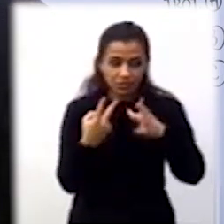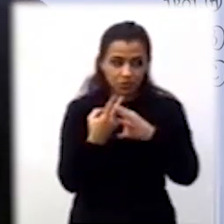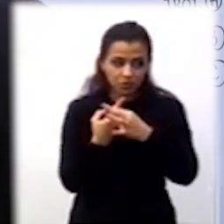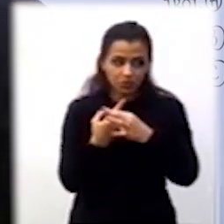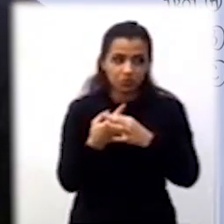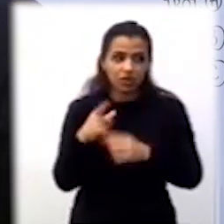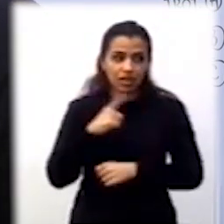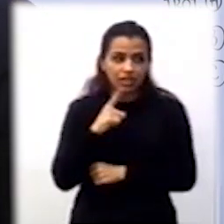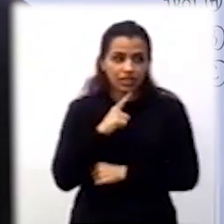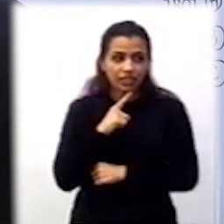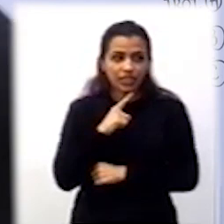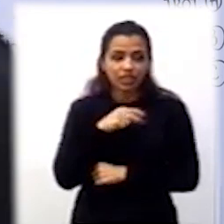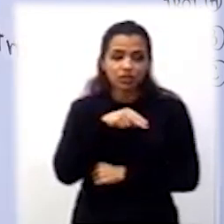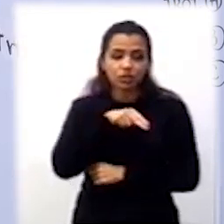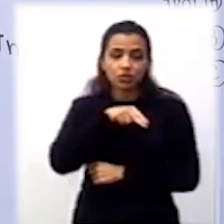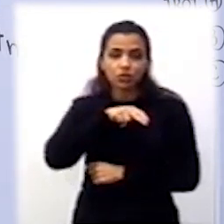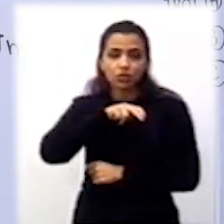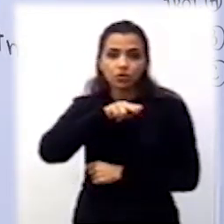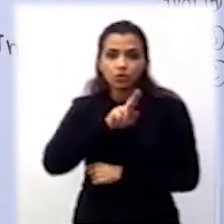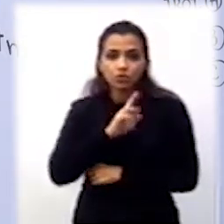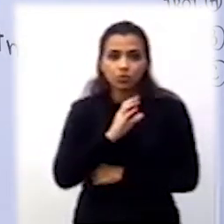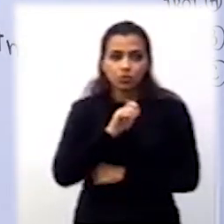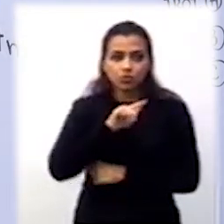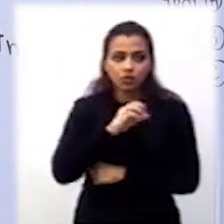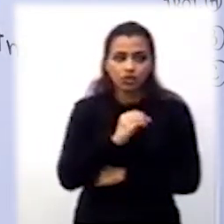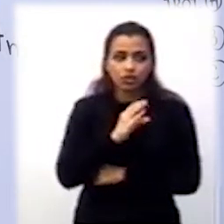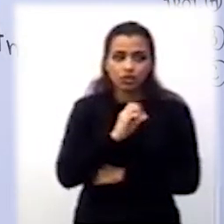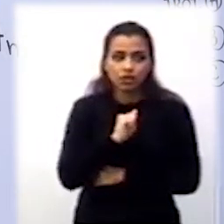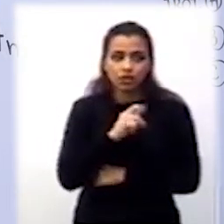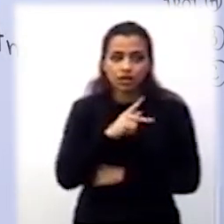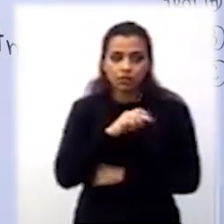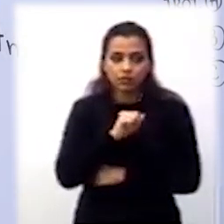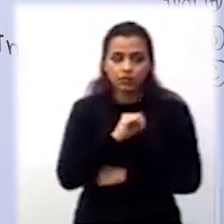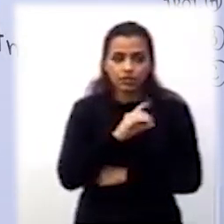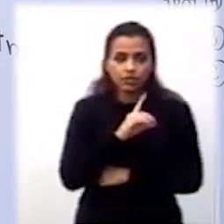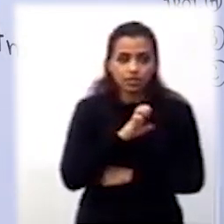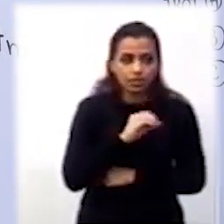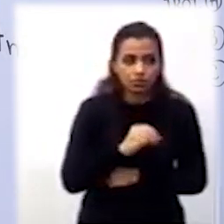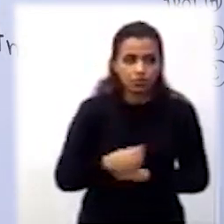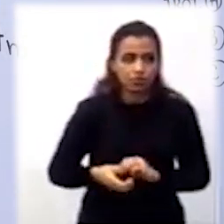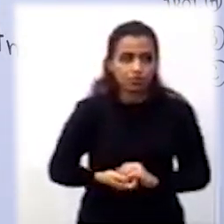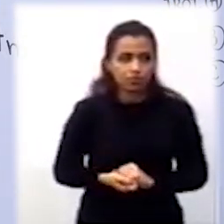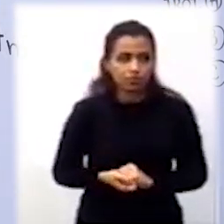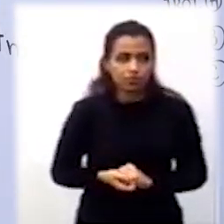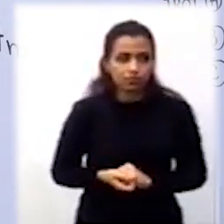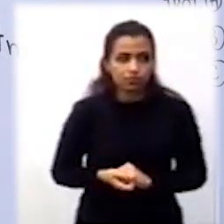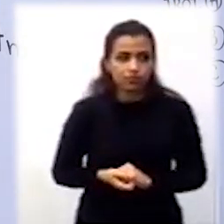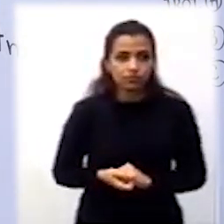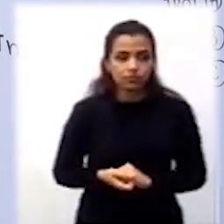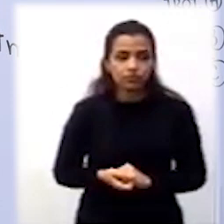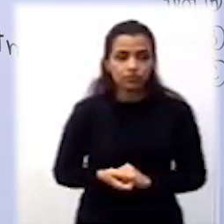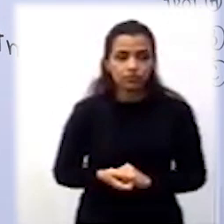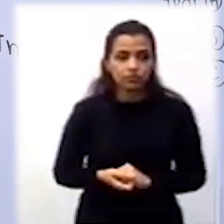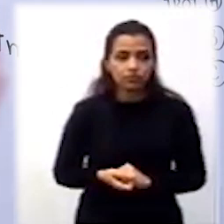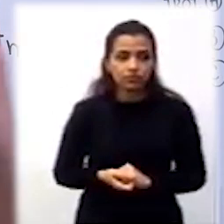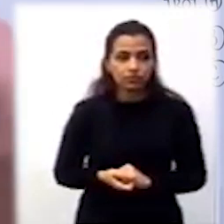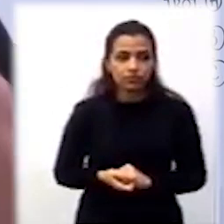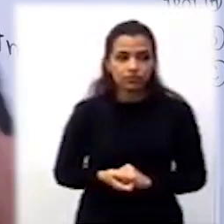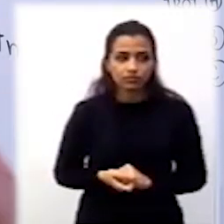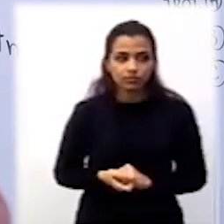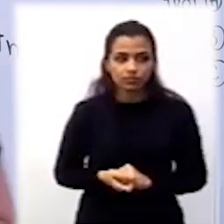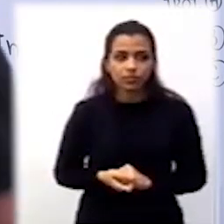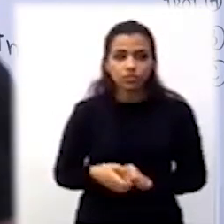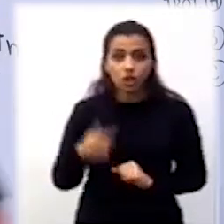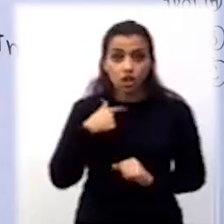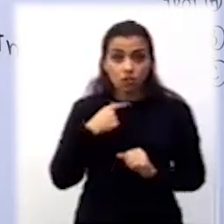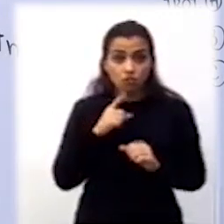de nucleocapsídeo, beleza? Já vou olhando aqui para quem for mandando depois mensagem. Outra coisinha, até posso sair da frente? Então,